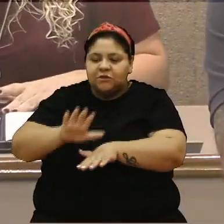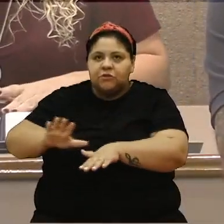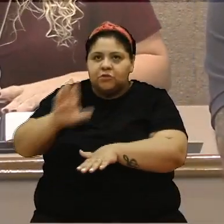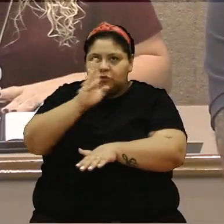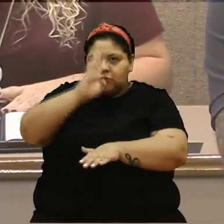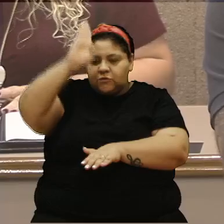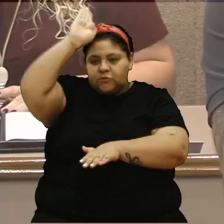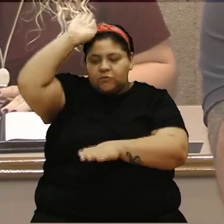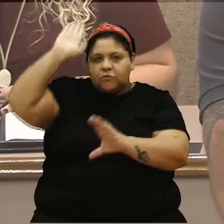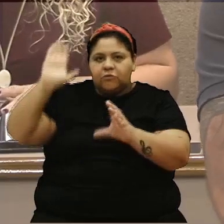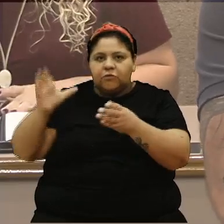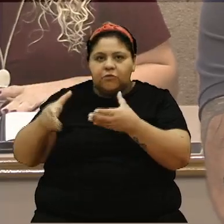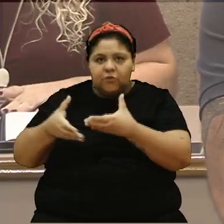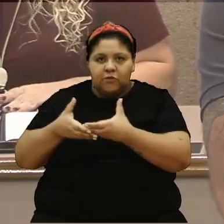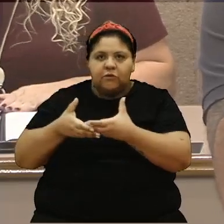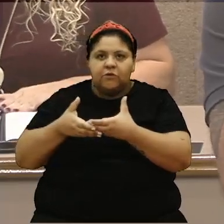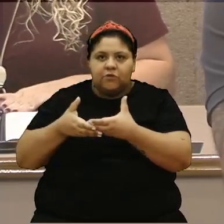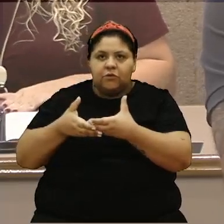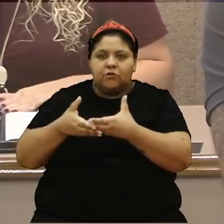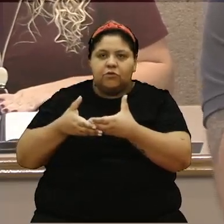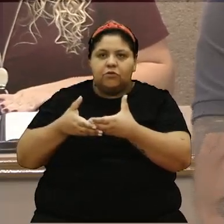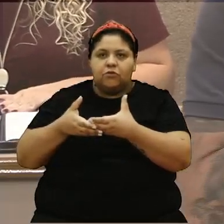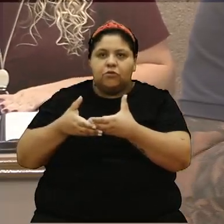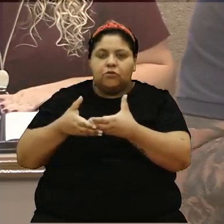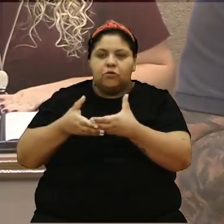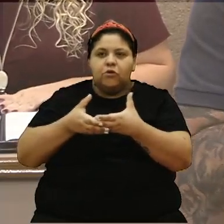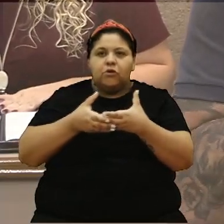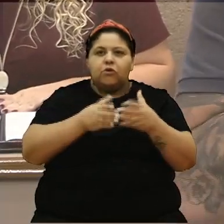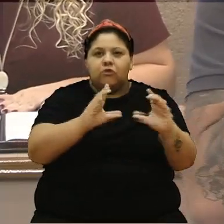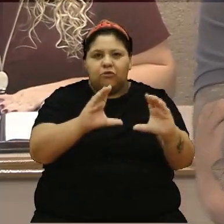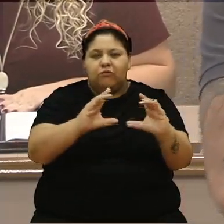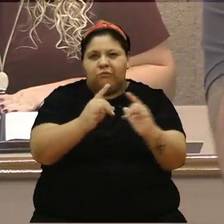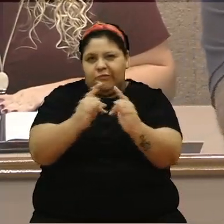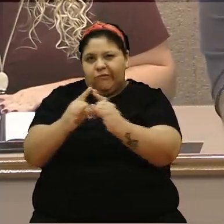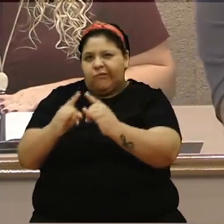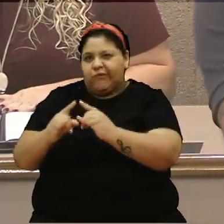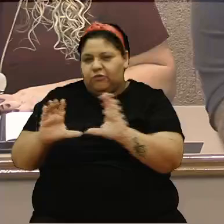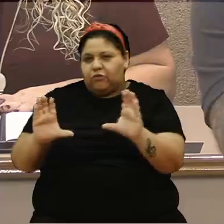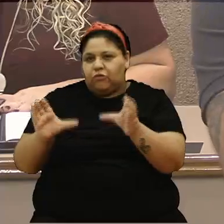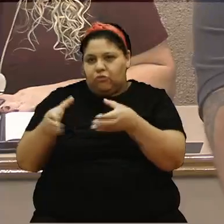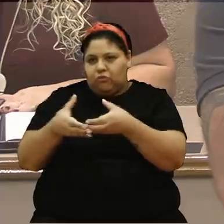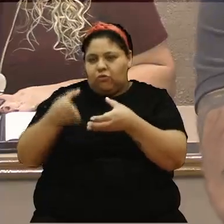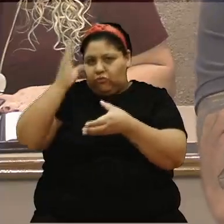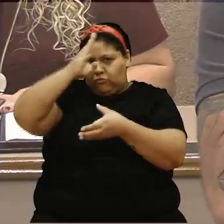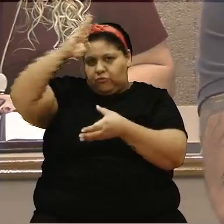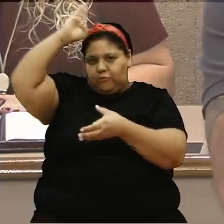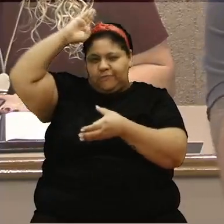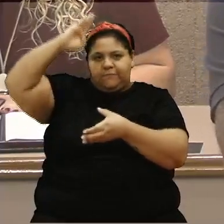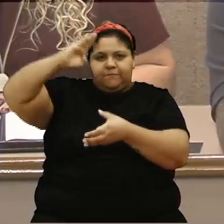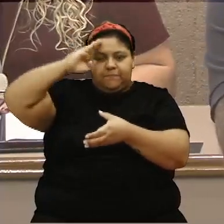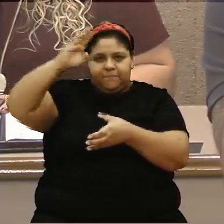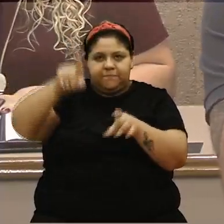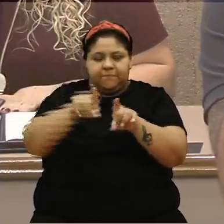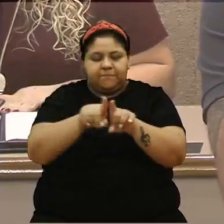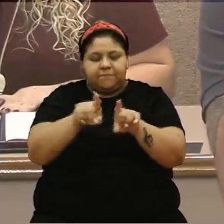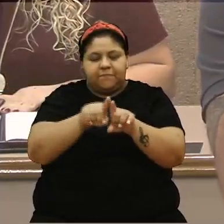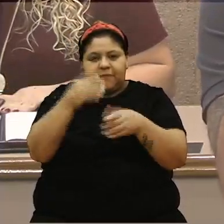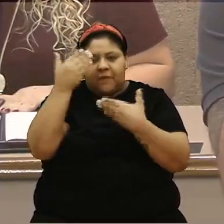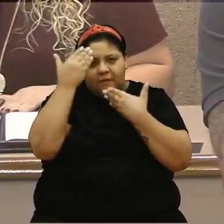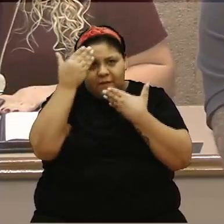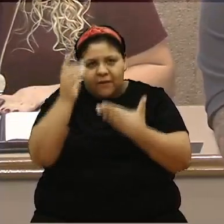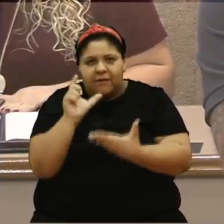tão nobre que é o Corpo de Bombeiros Militar do Rio Grande do Sul. Agradecer também as palavras do governador Eduardo Leite, ao